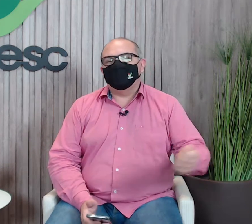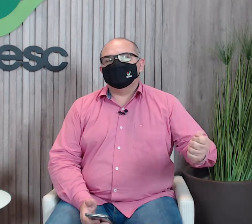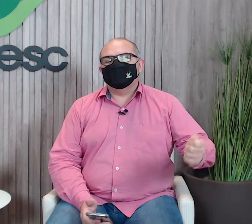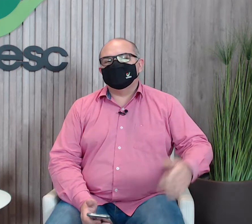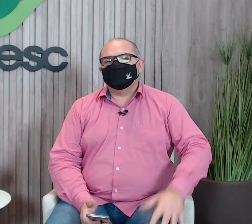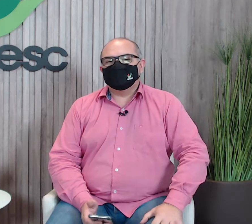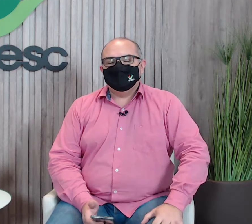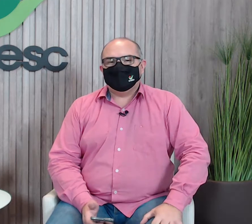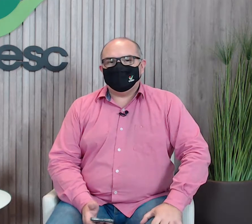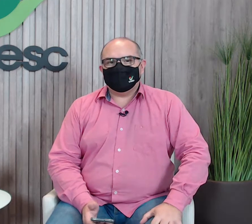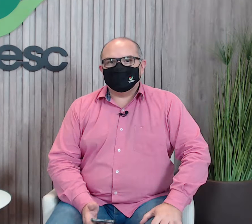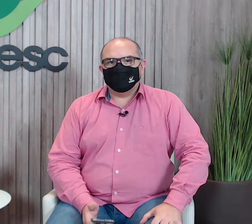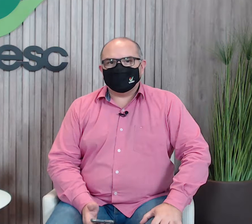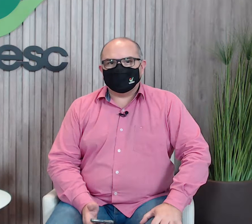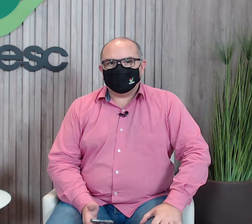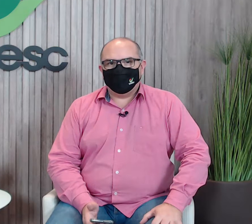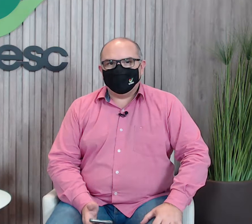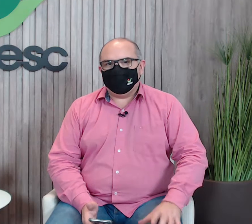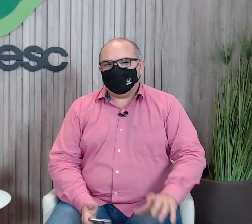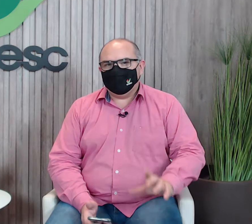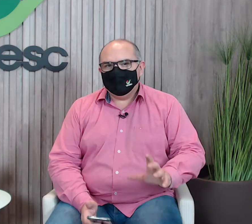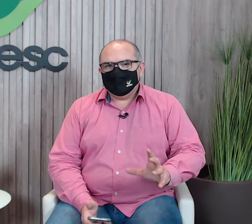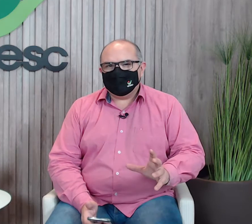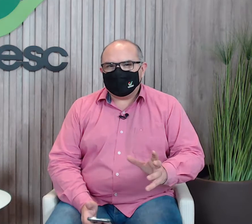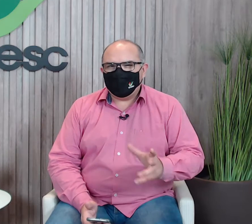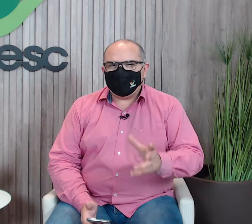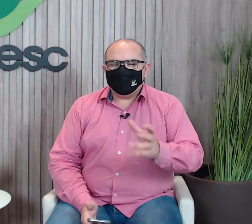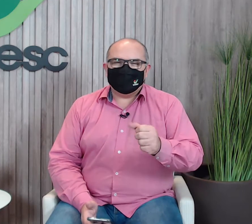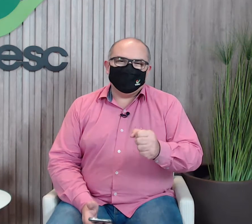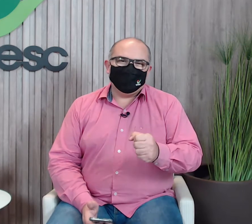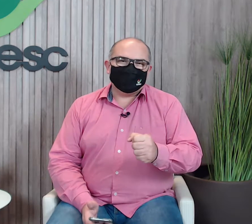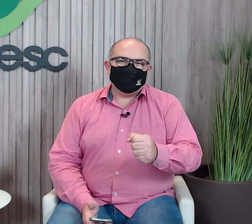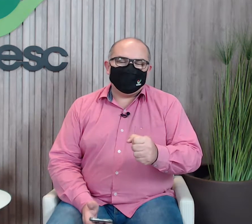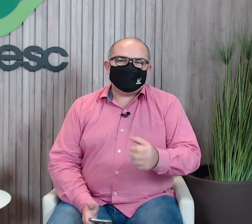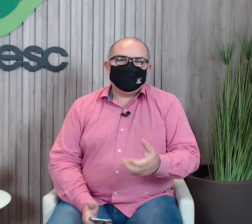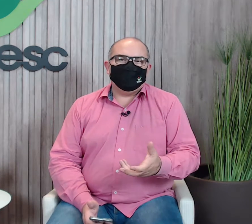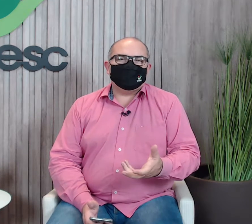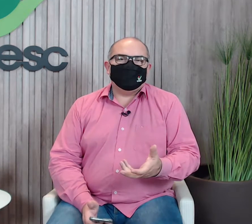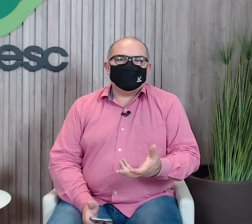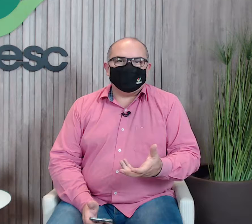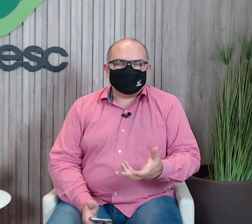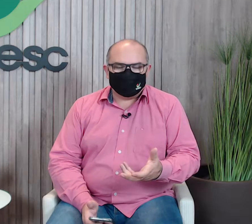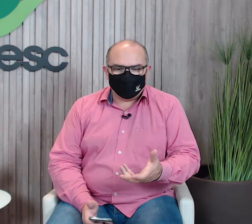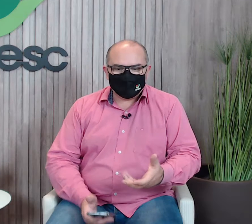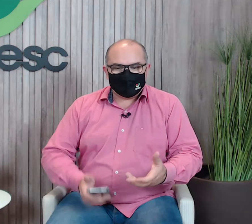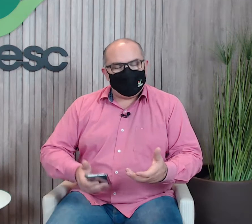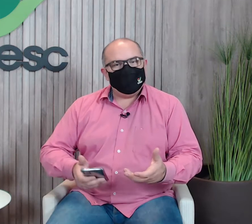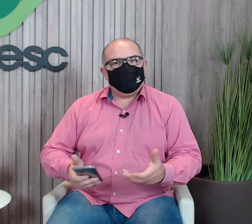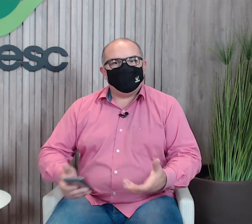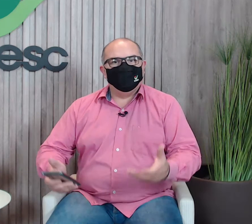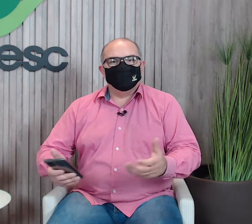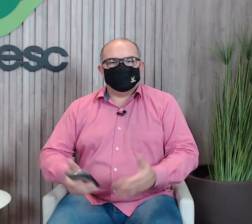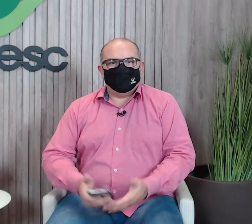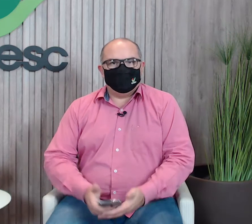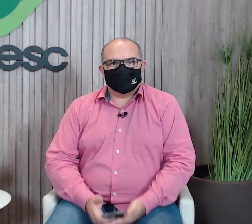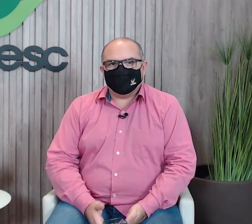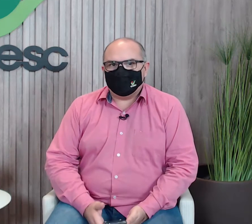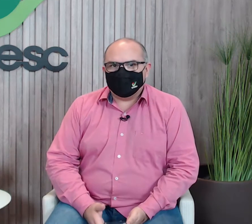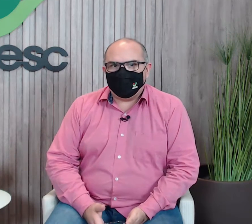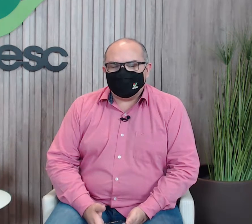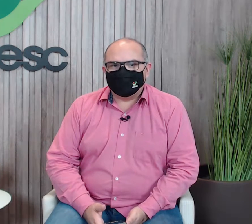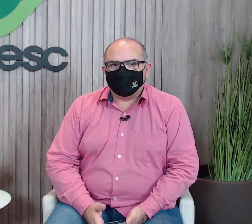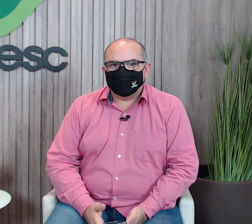nas boas notícias da nossa Universidade Comunitária. Nessa nova versão do Nossa Unesc, a nossa intenção é ir a fundo nos temas